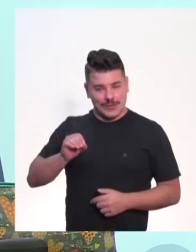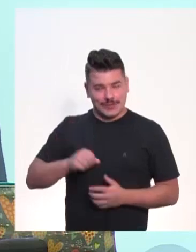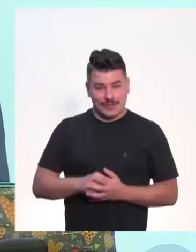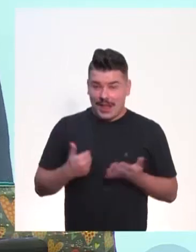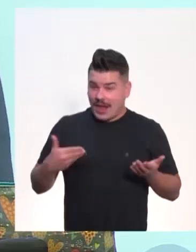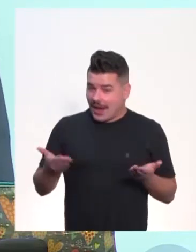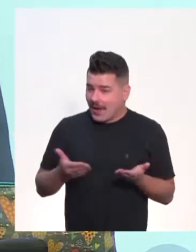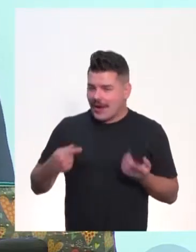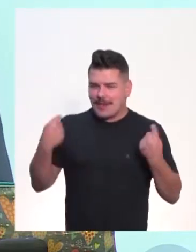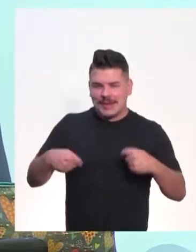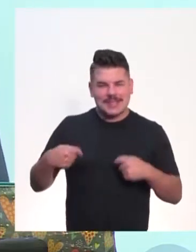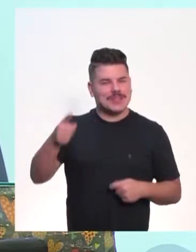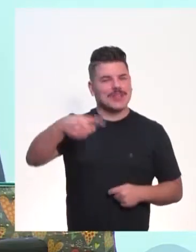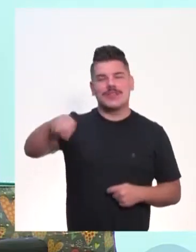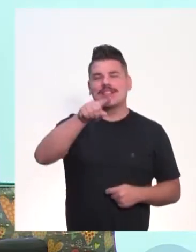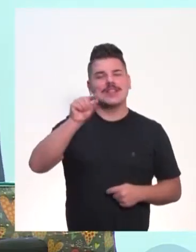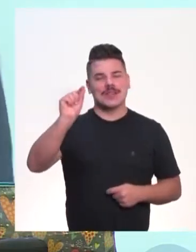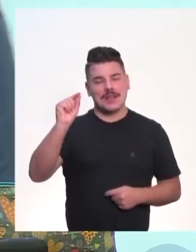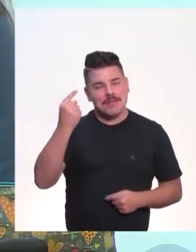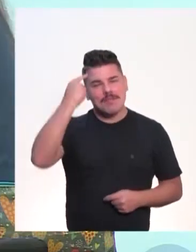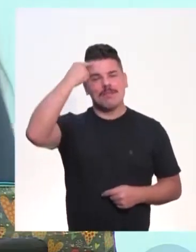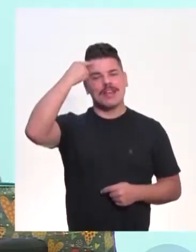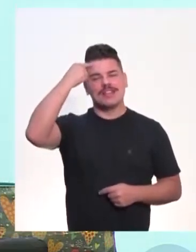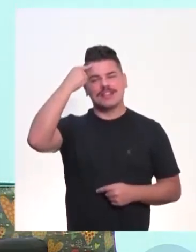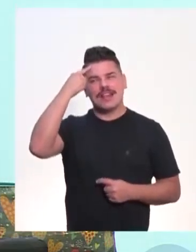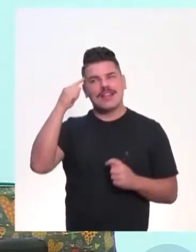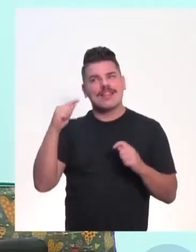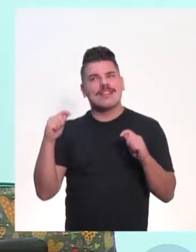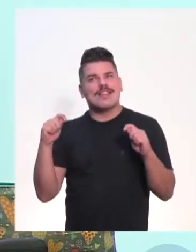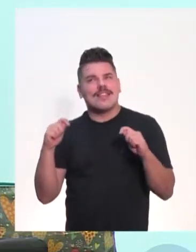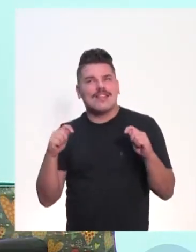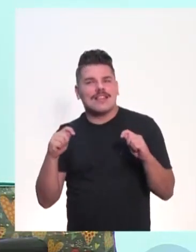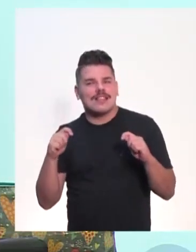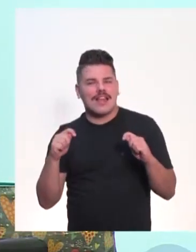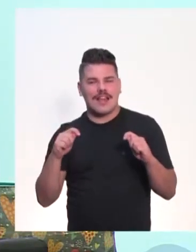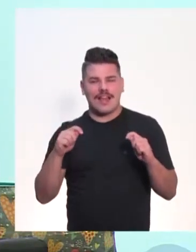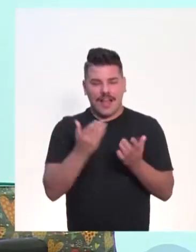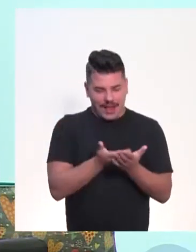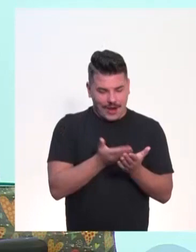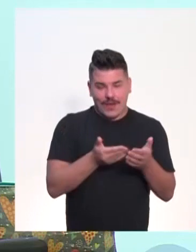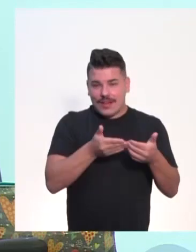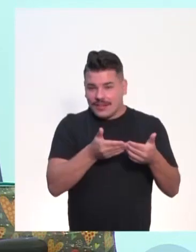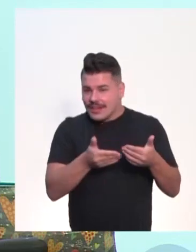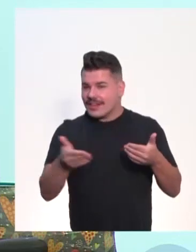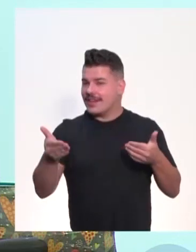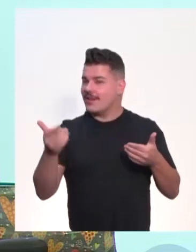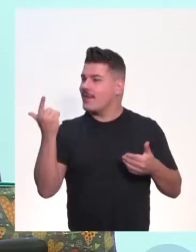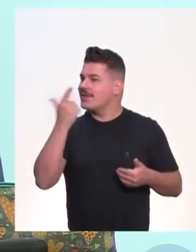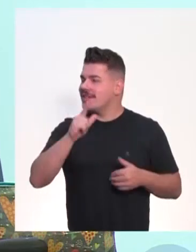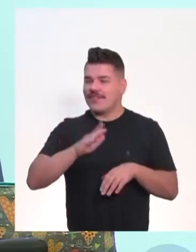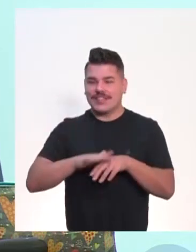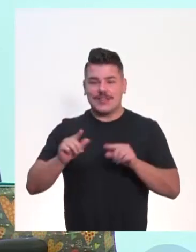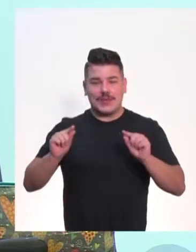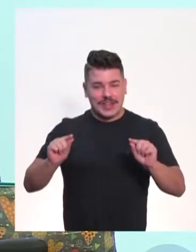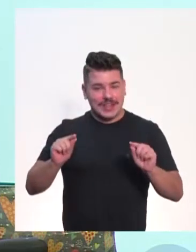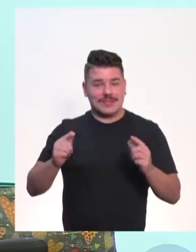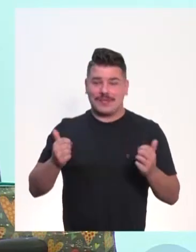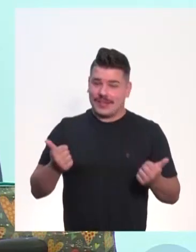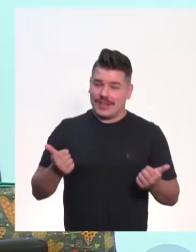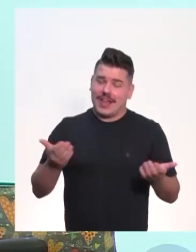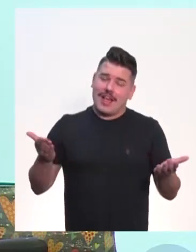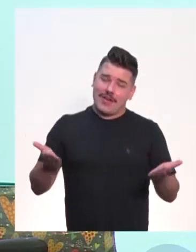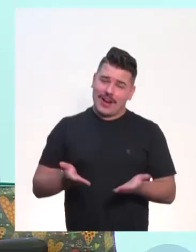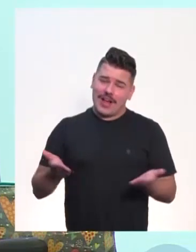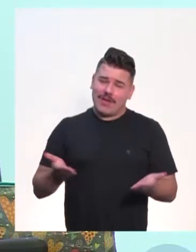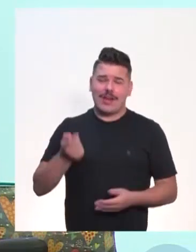agora é pensar como que vocês vão seguir a partir daqui com essas técnicas. E assim, a gente vai chegando ao